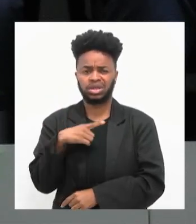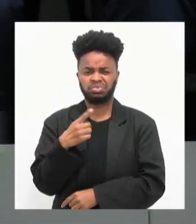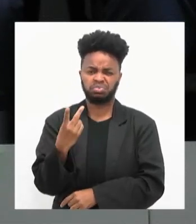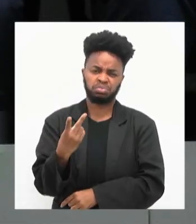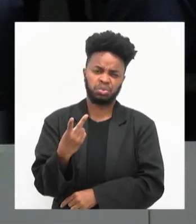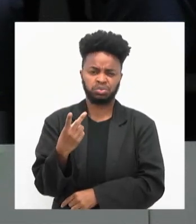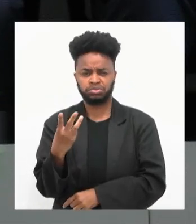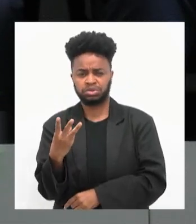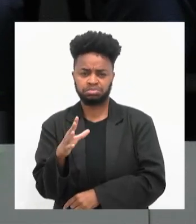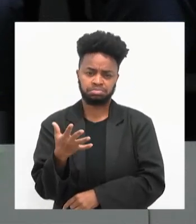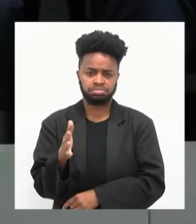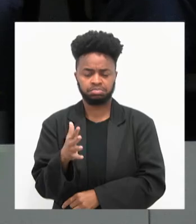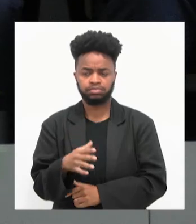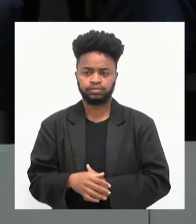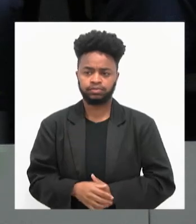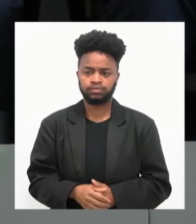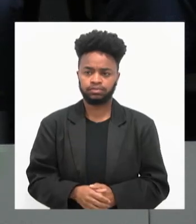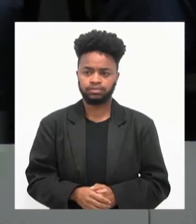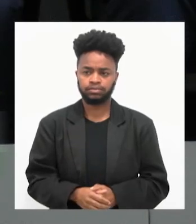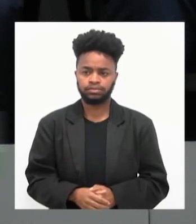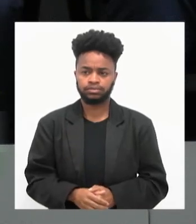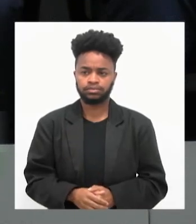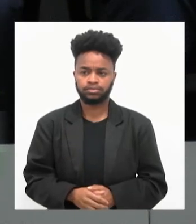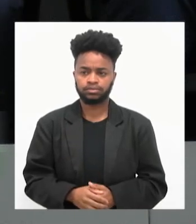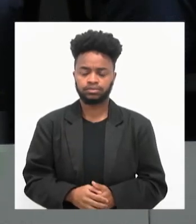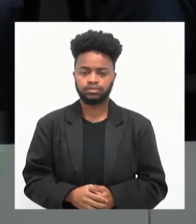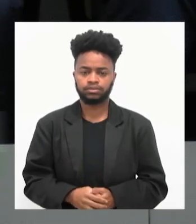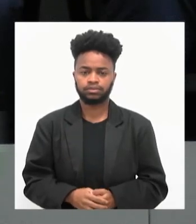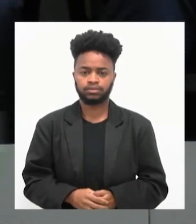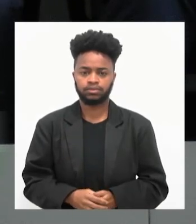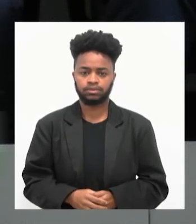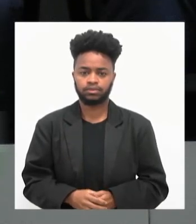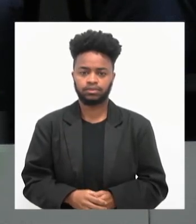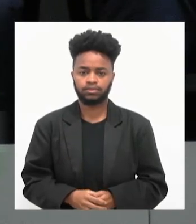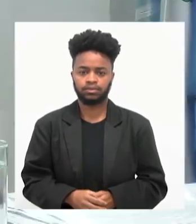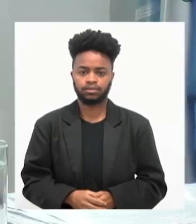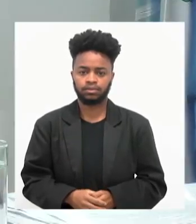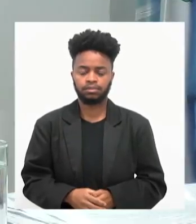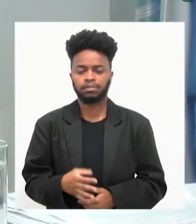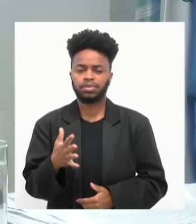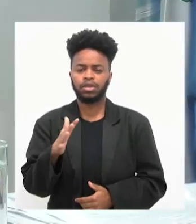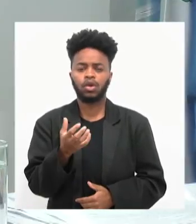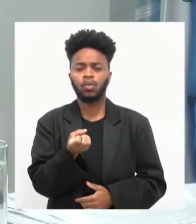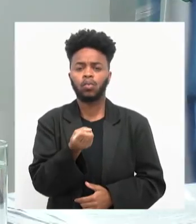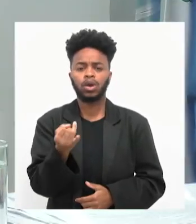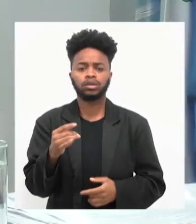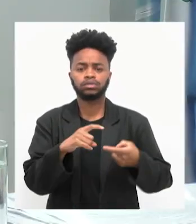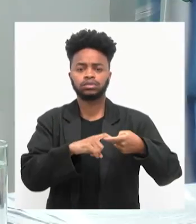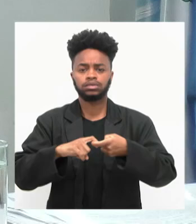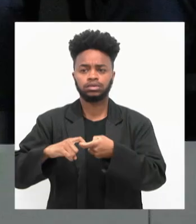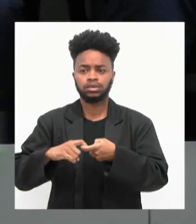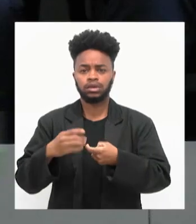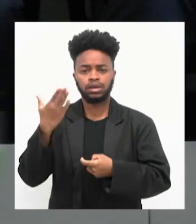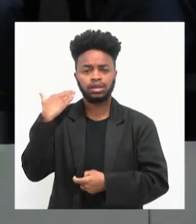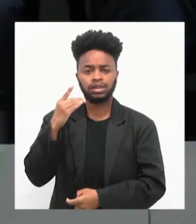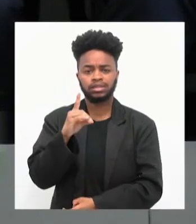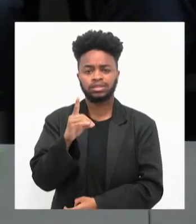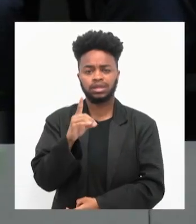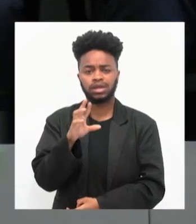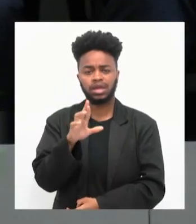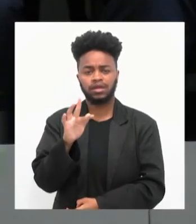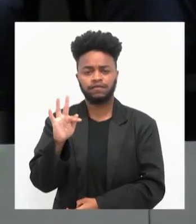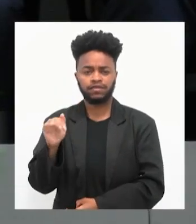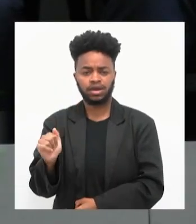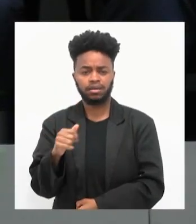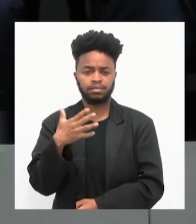3. Tá. Então, O maior lá sou eu. Em média, quantos que o senhor reboca por Na dia? época da DRFA, entre